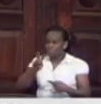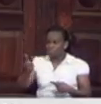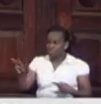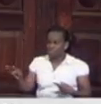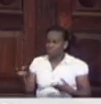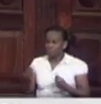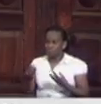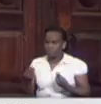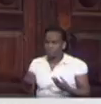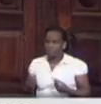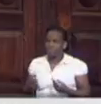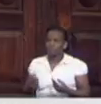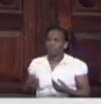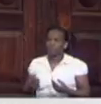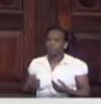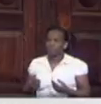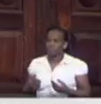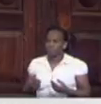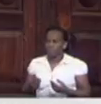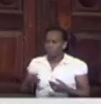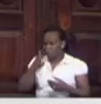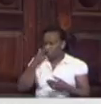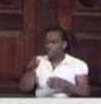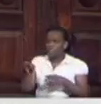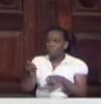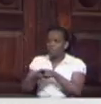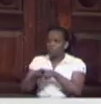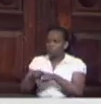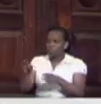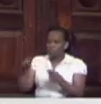assistindo, irmãos contra irmãos,